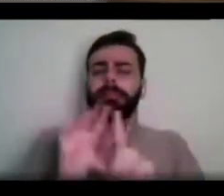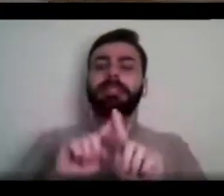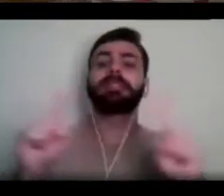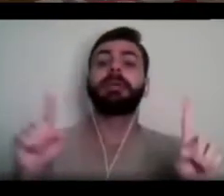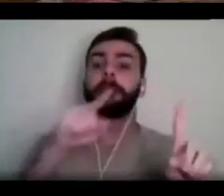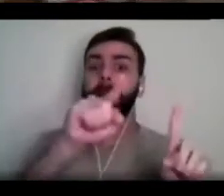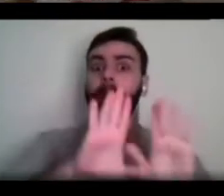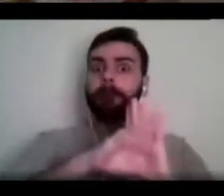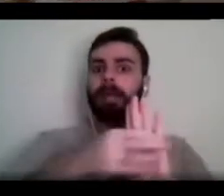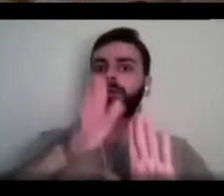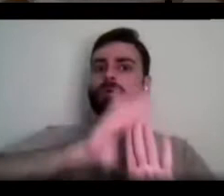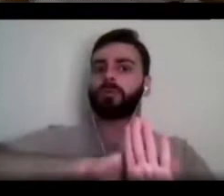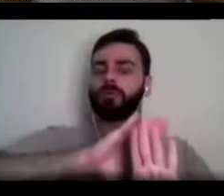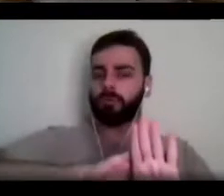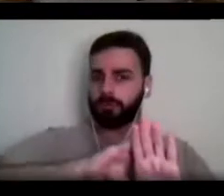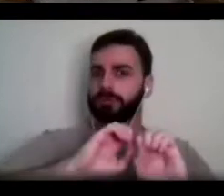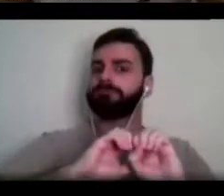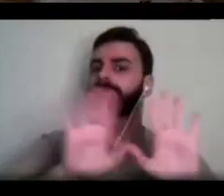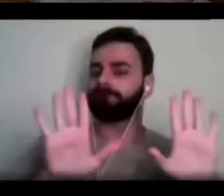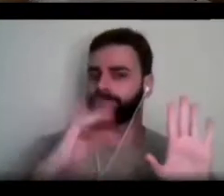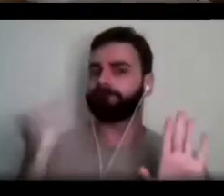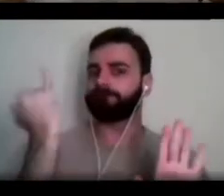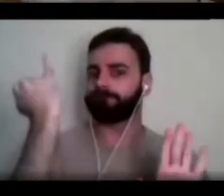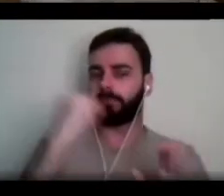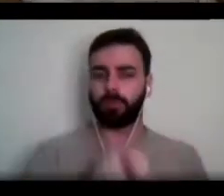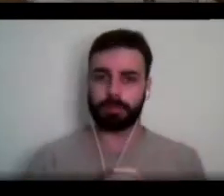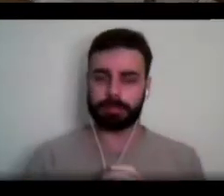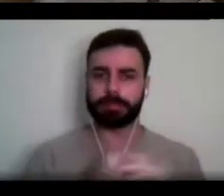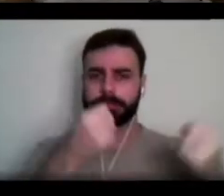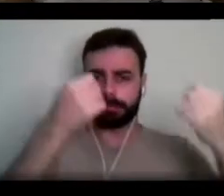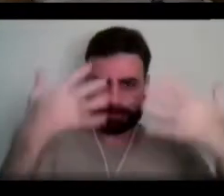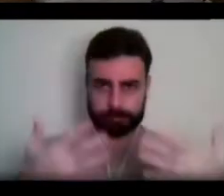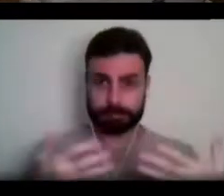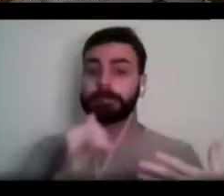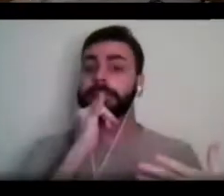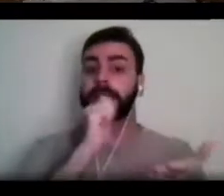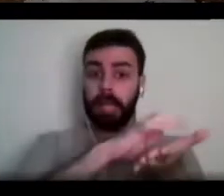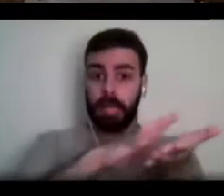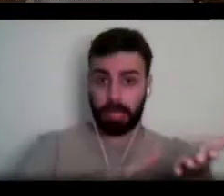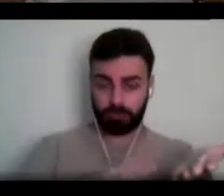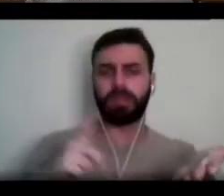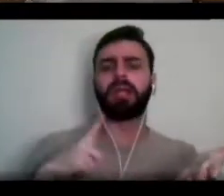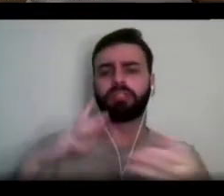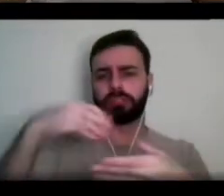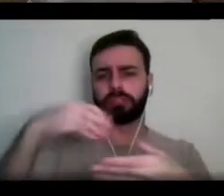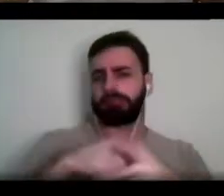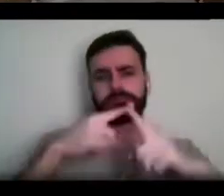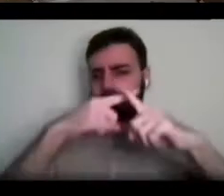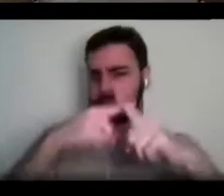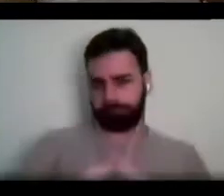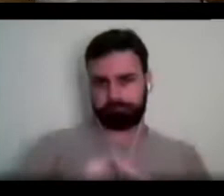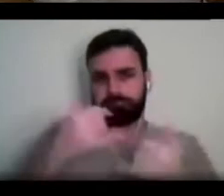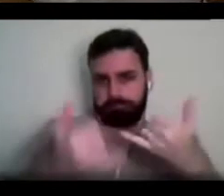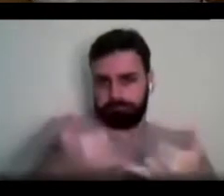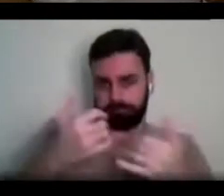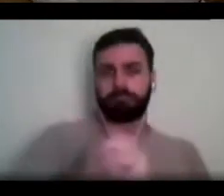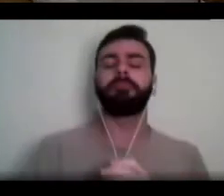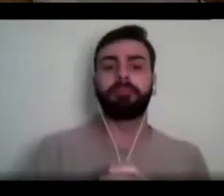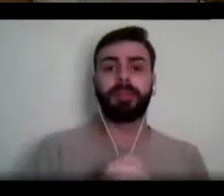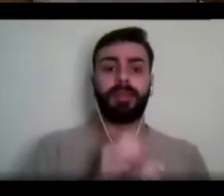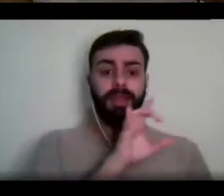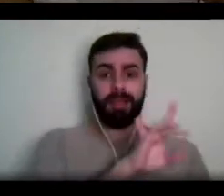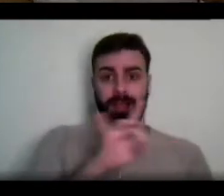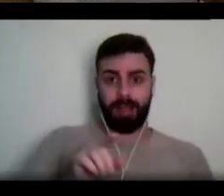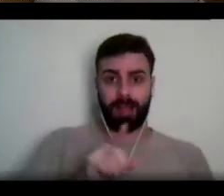Esse exercício é um exercício com contas muito simples, porém com conceitos importantes, né? Ele fala que em